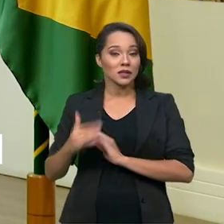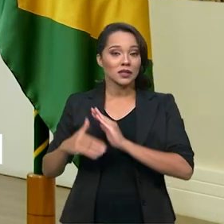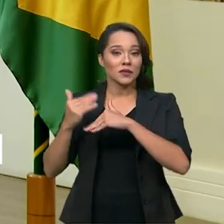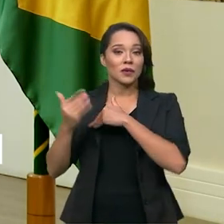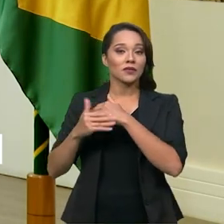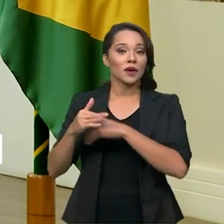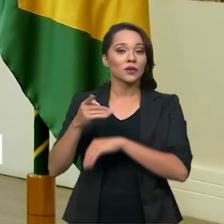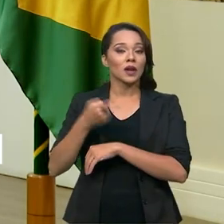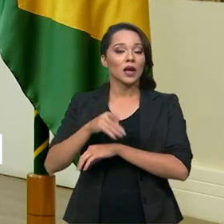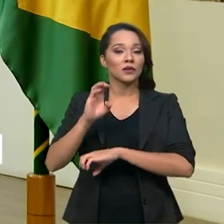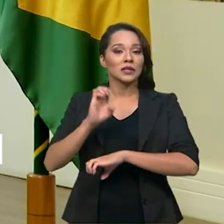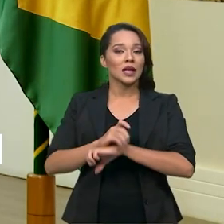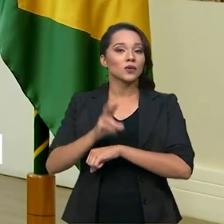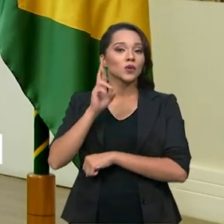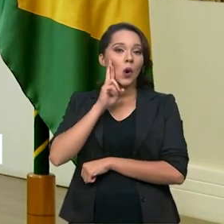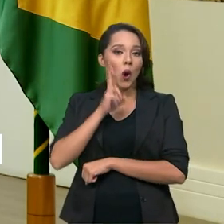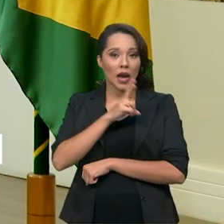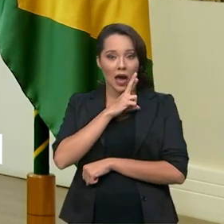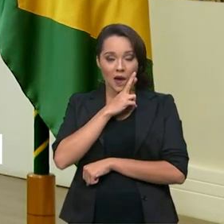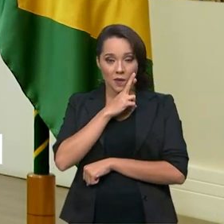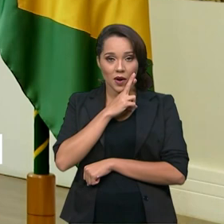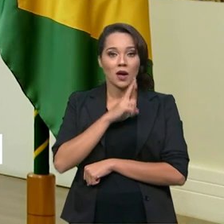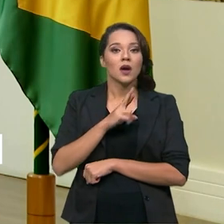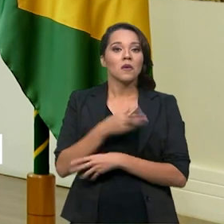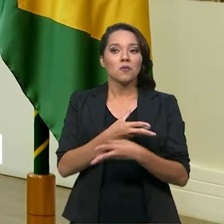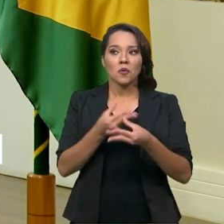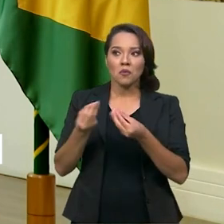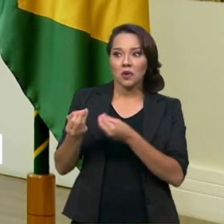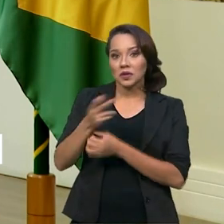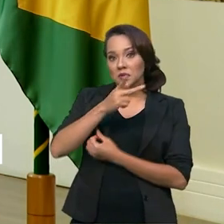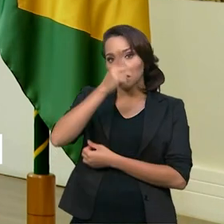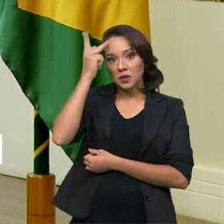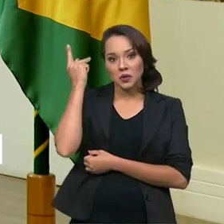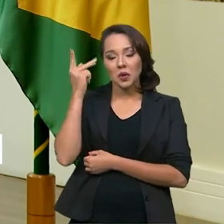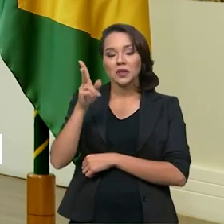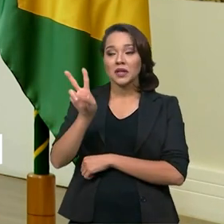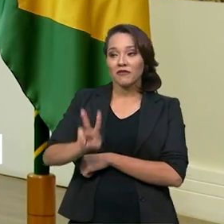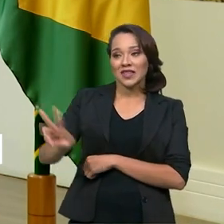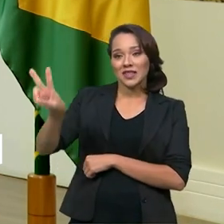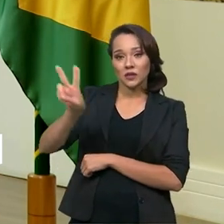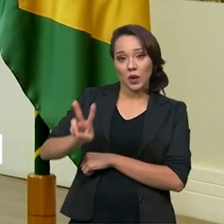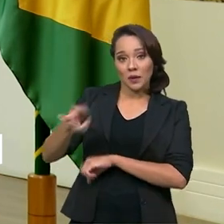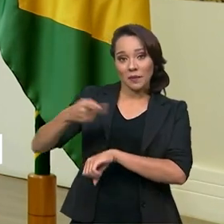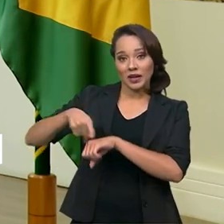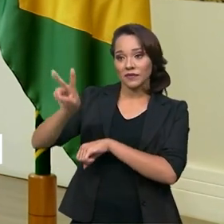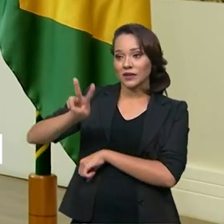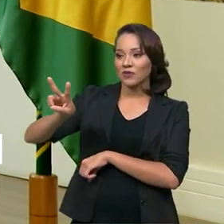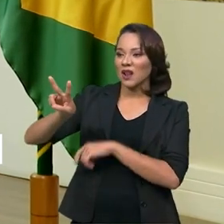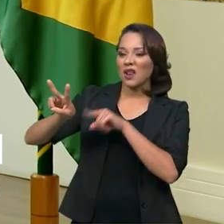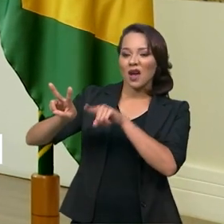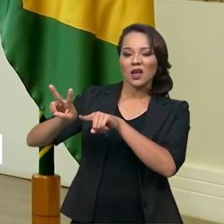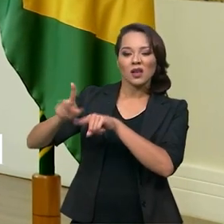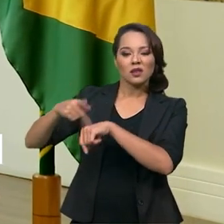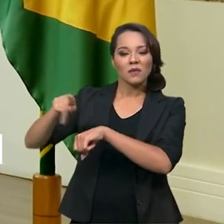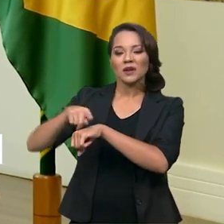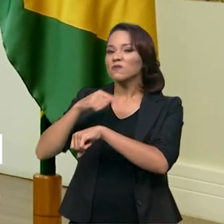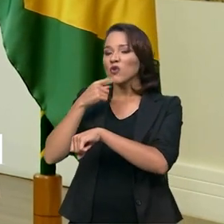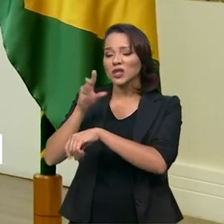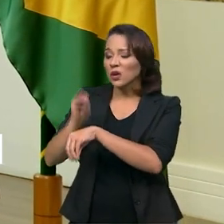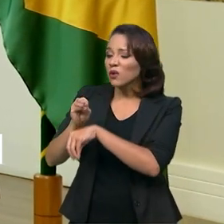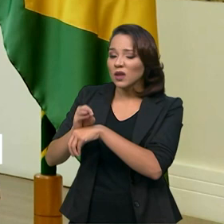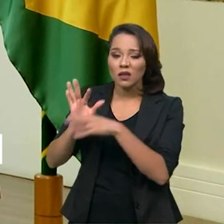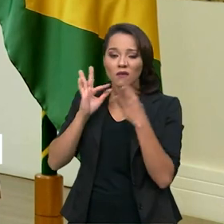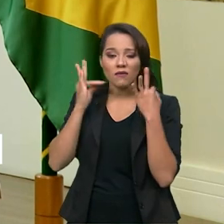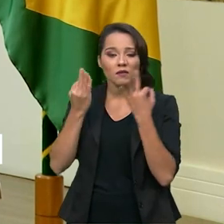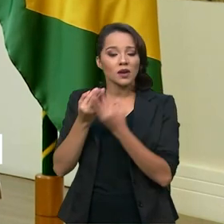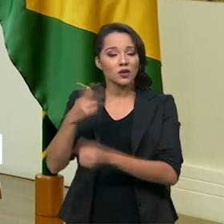desenvolvendo no estado de Roraima, em virtude de muitas pessoas venezuelanas que não estão tendo condições de sustentar suas famílias